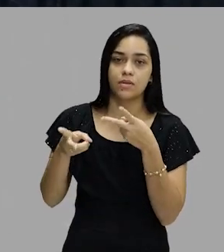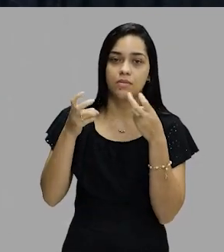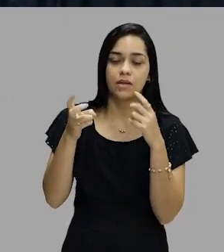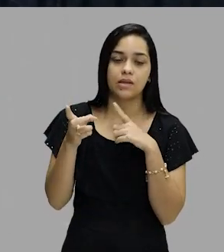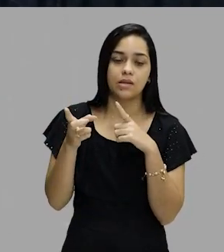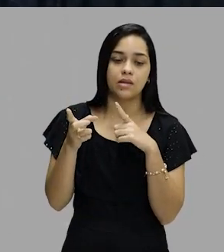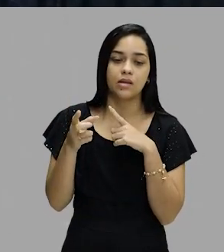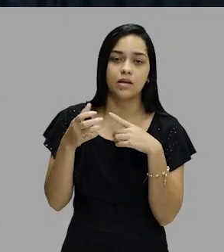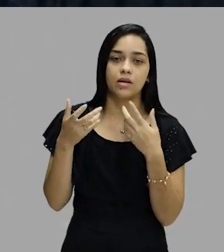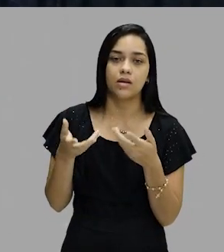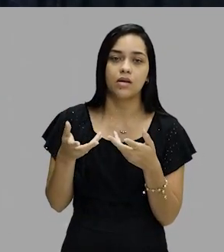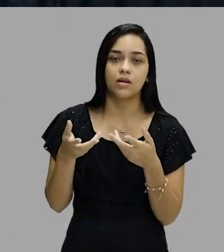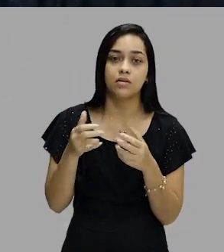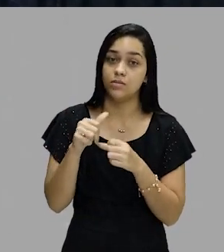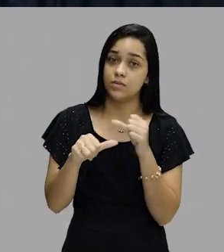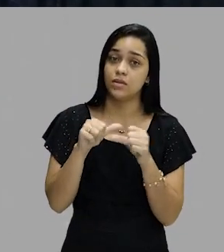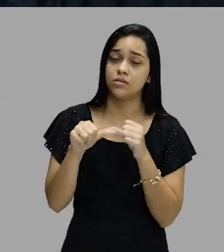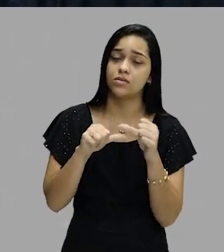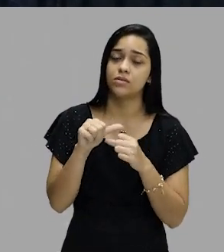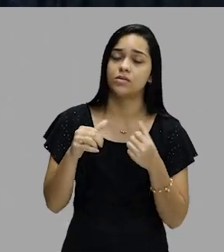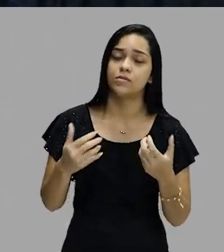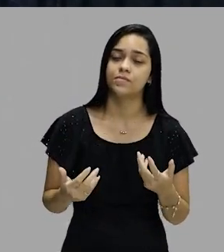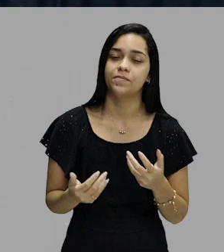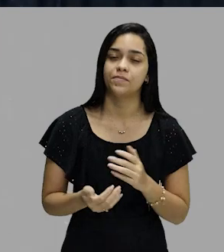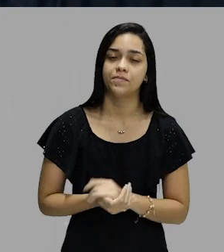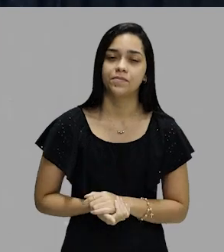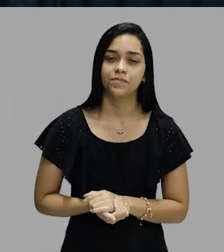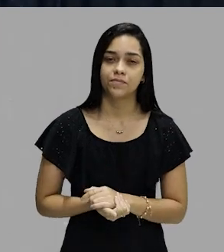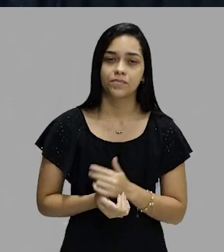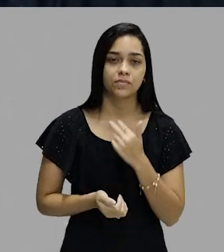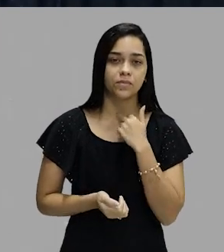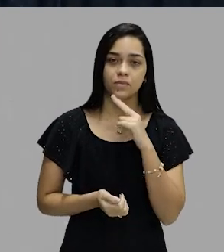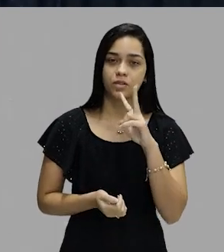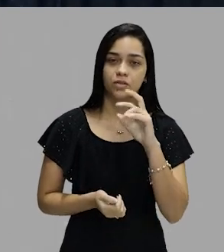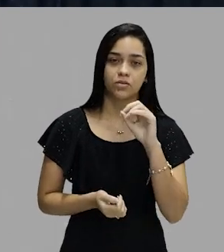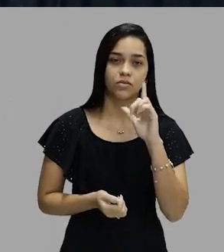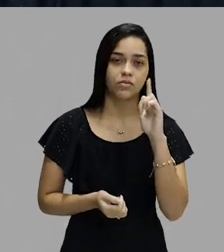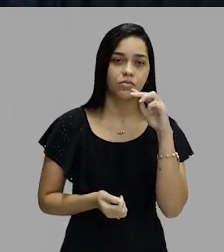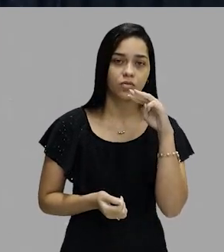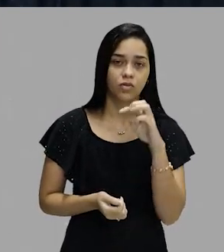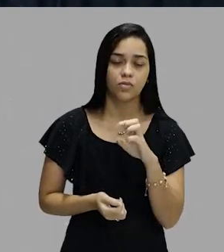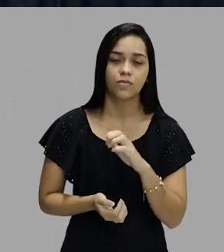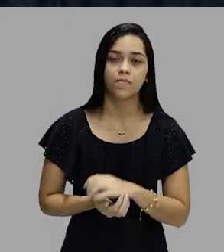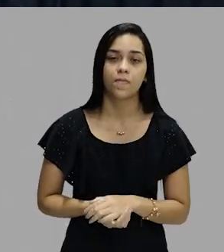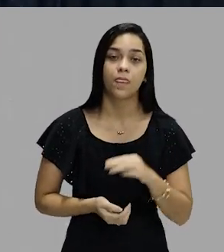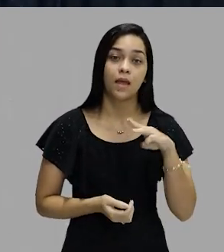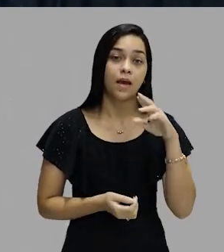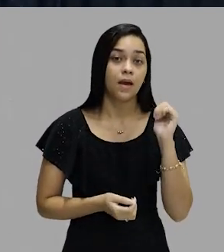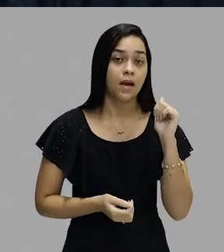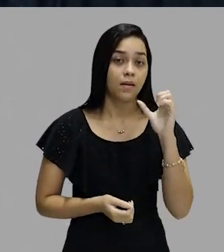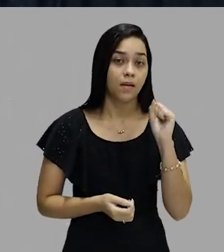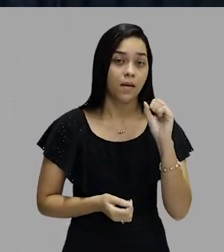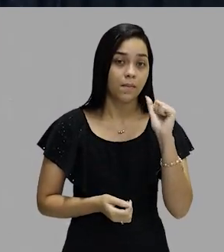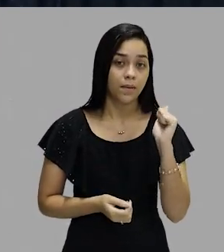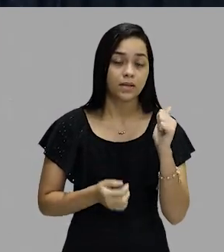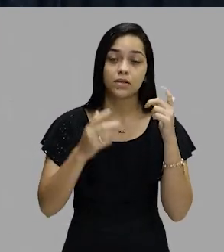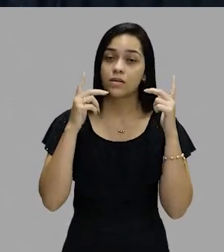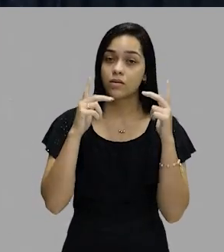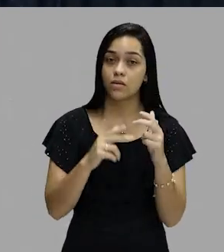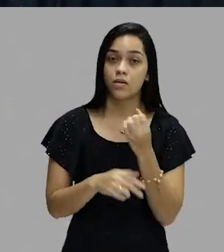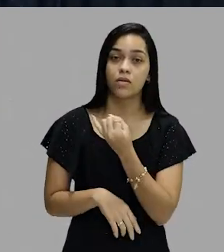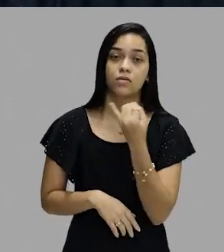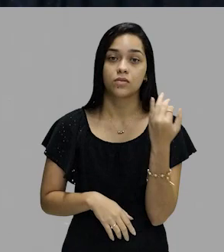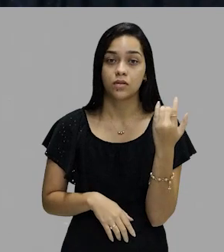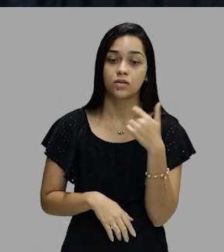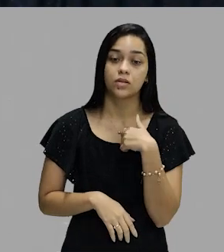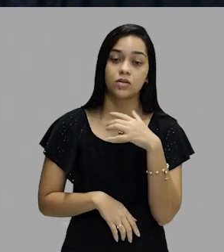houve essa mudança. Ok? Então não pode ser o volume. Com a massa, a mesma coisa. A quantidade de